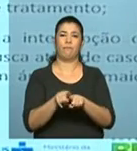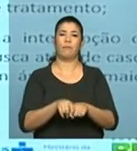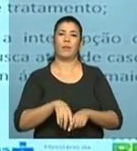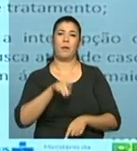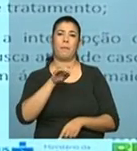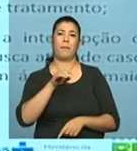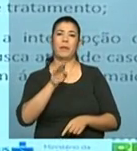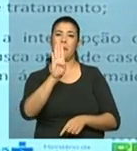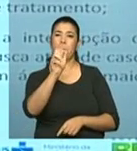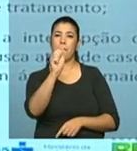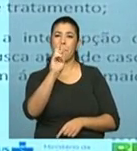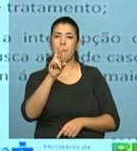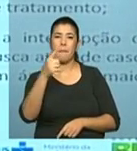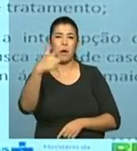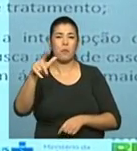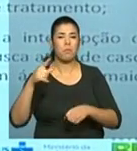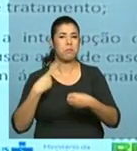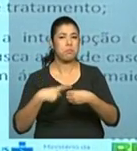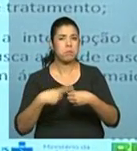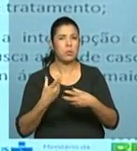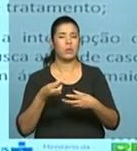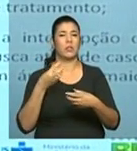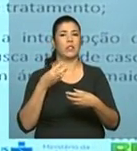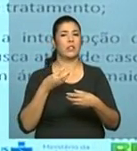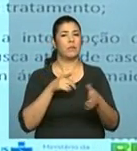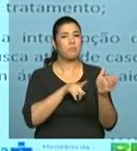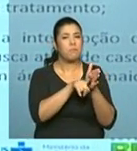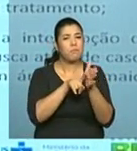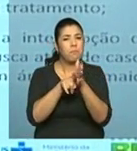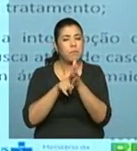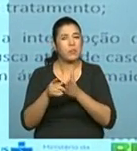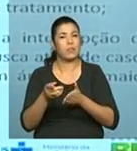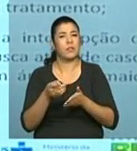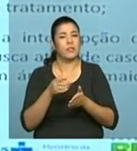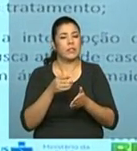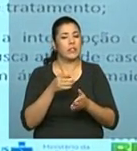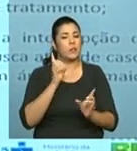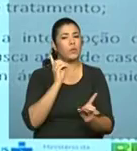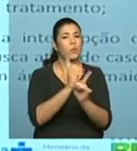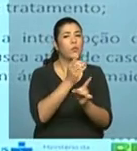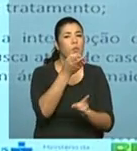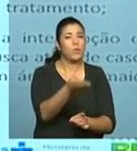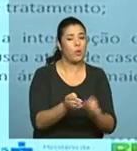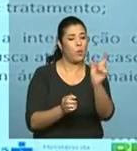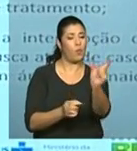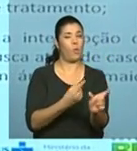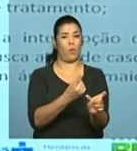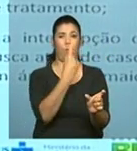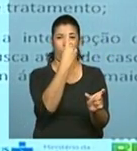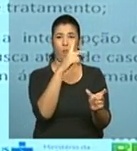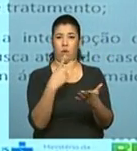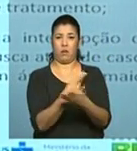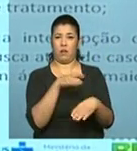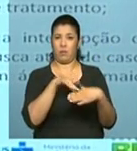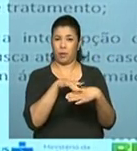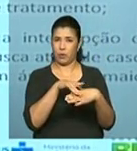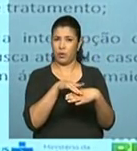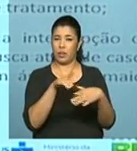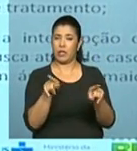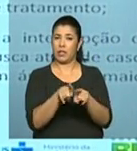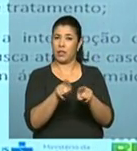maior incidência, de maneira a tratar não só um caso, mas também